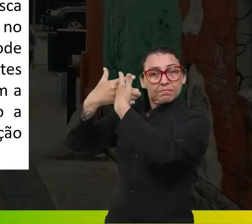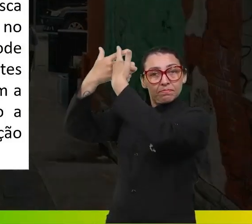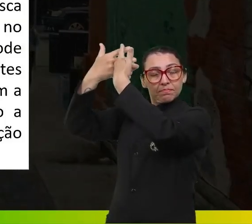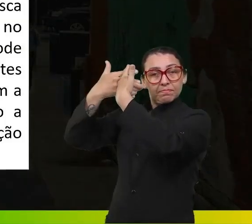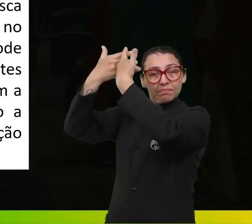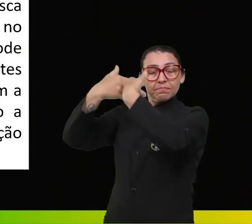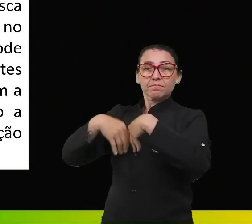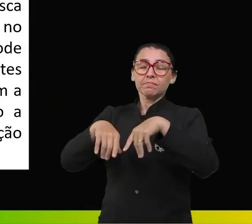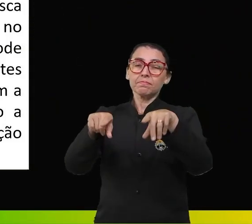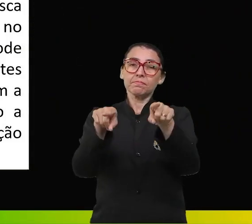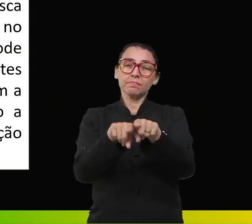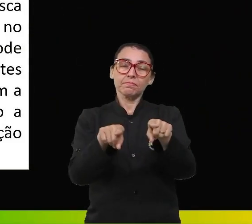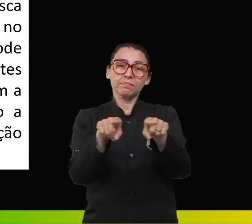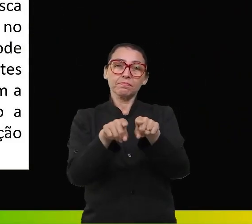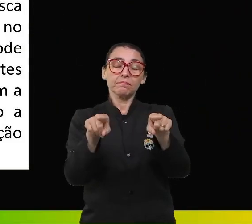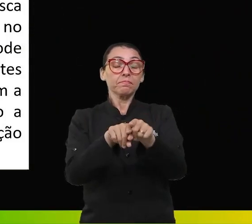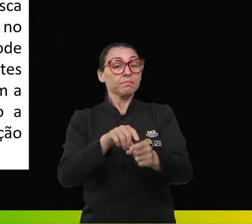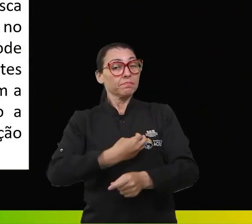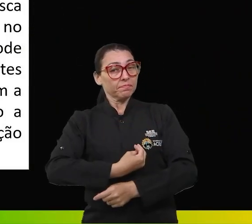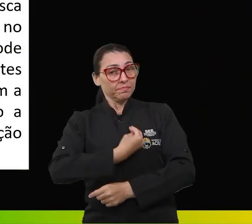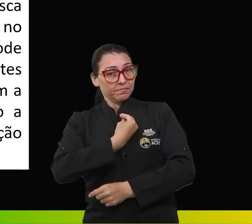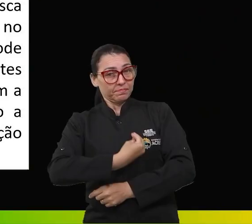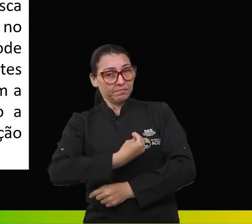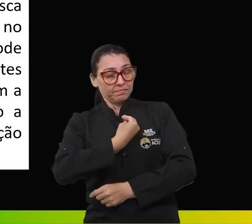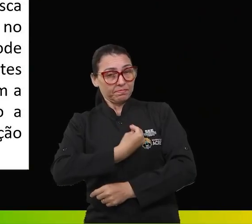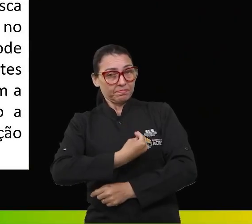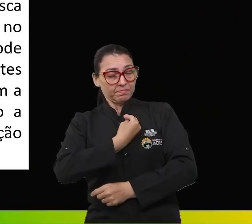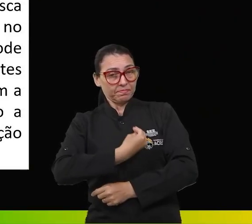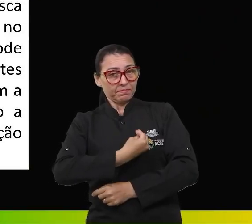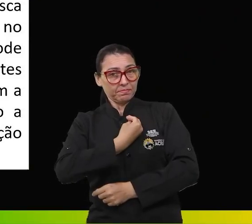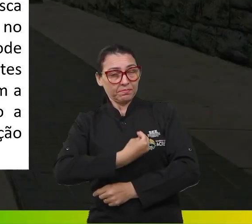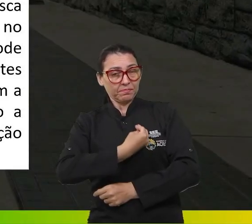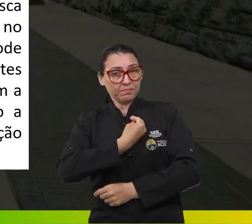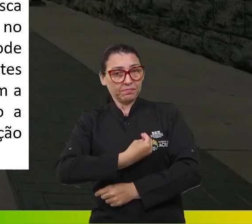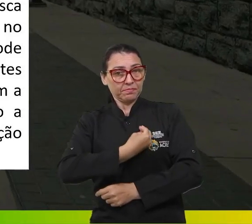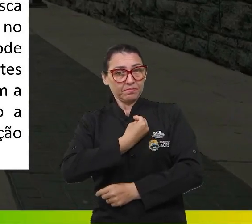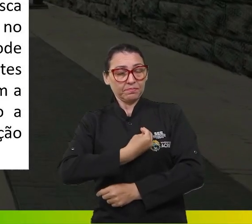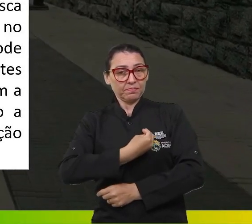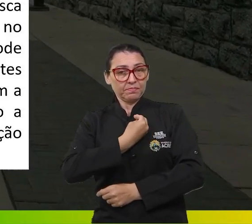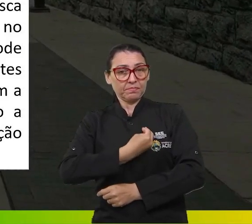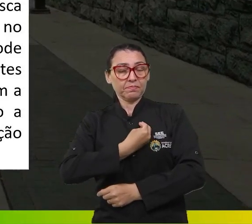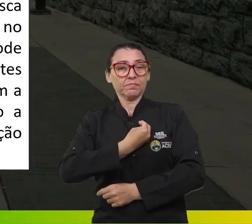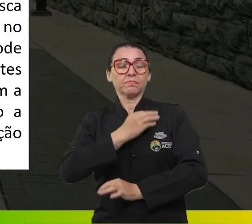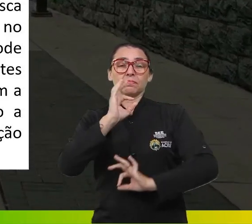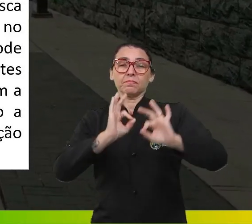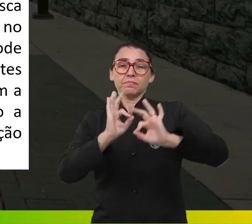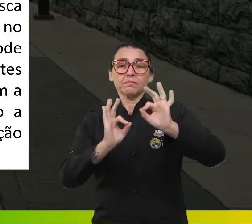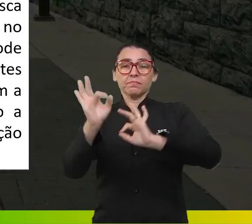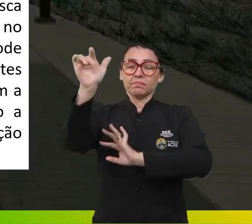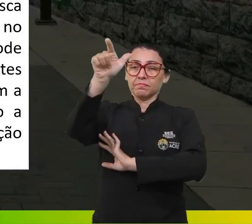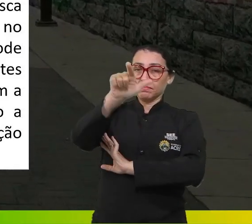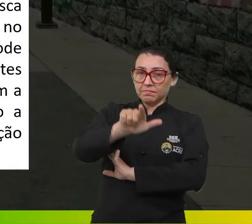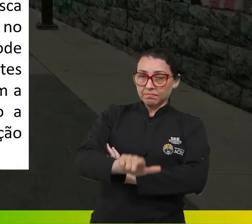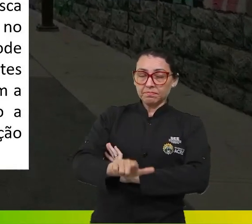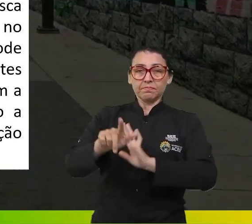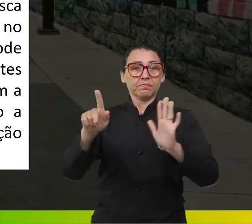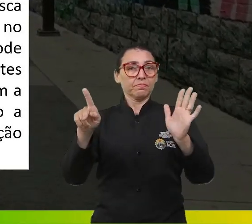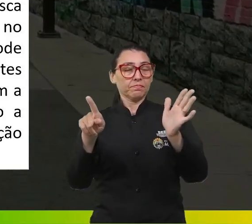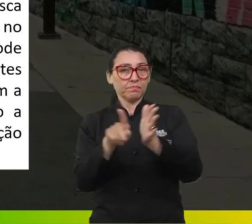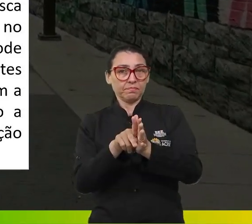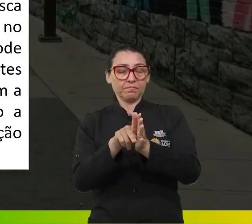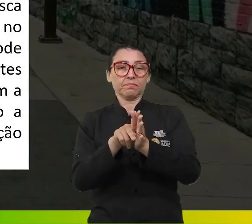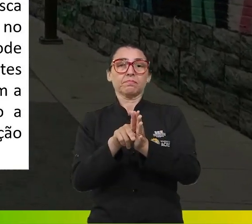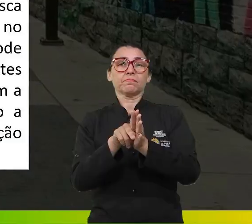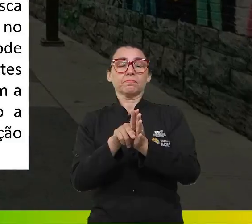e muitas vezes participar ativamente na reconfiguração do seu próprio